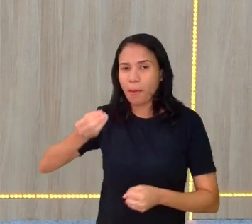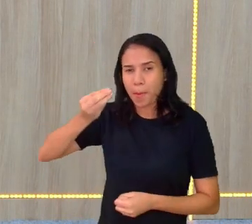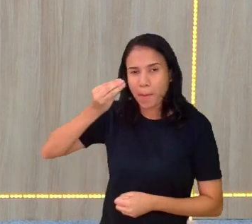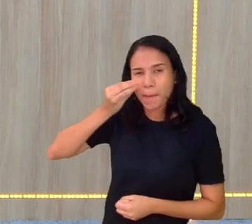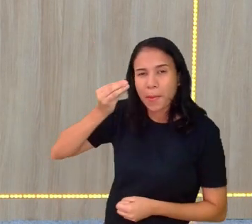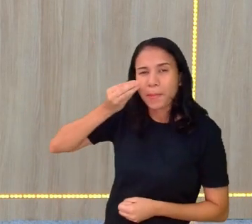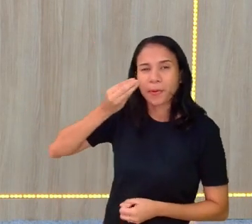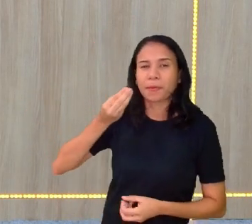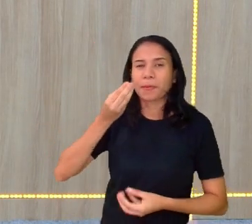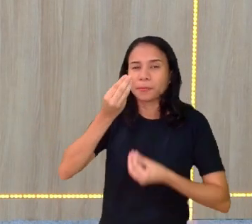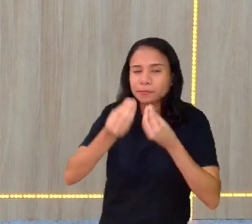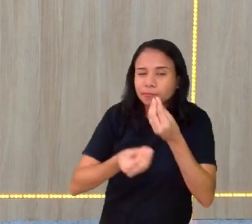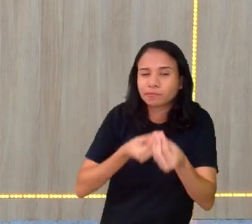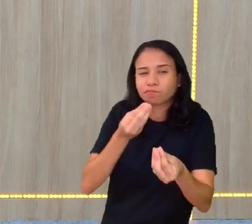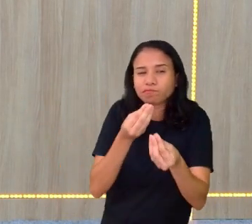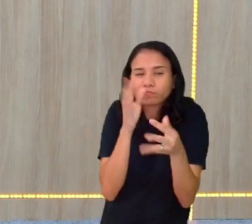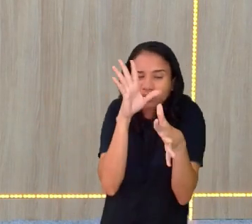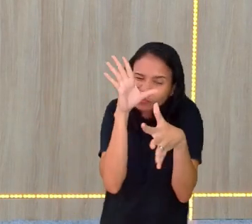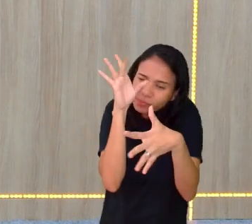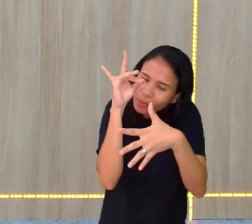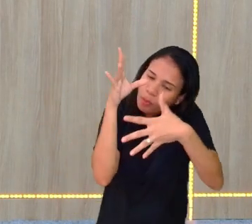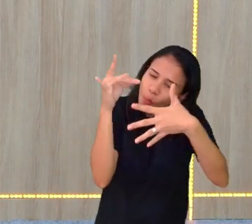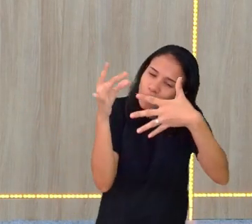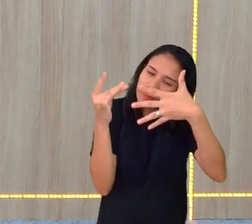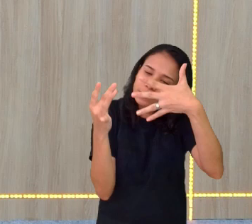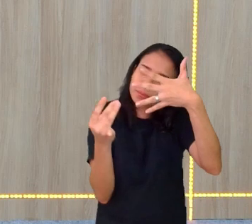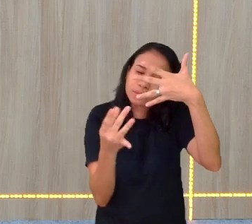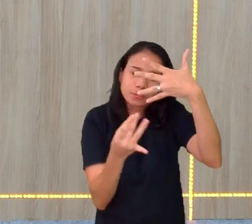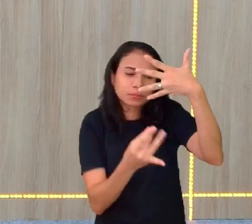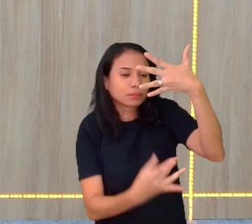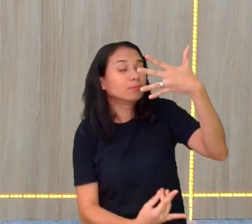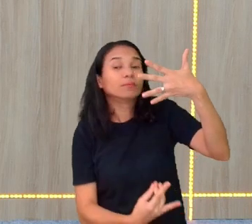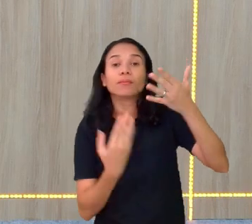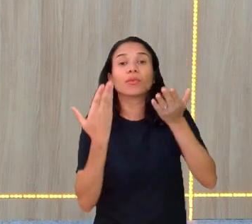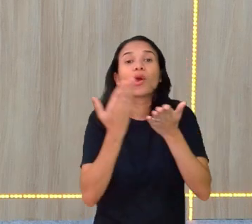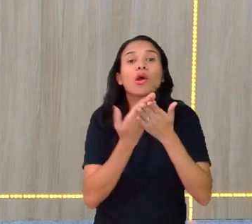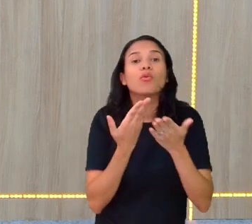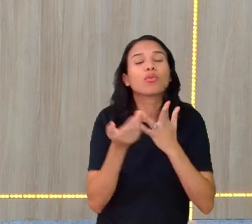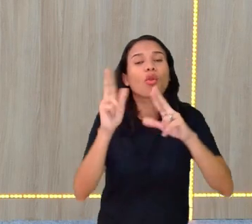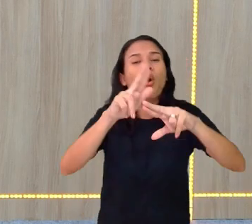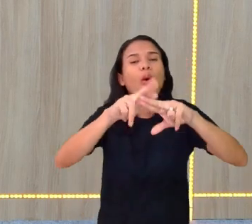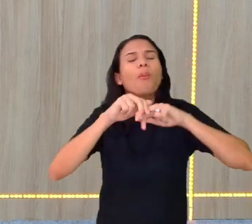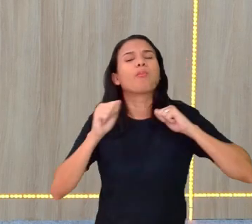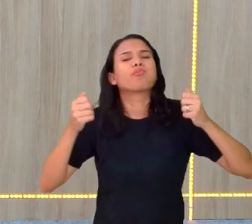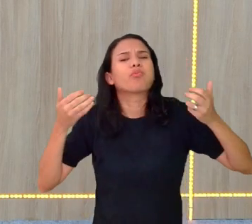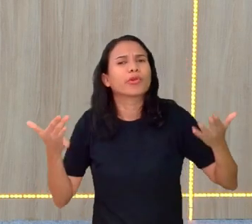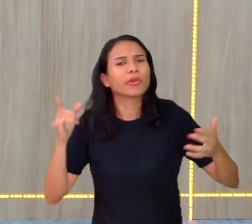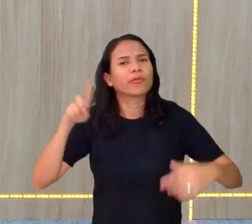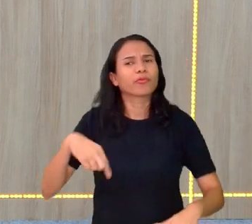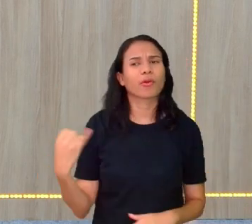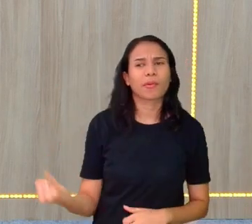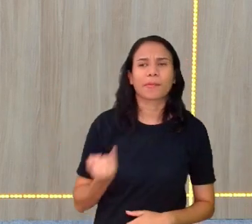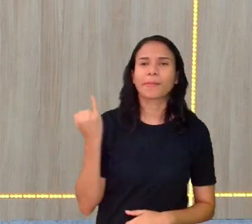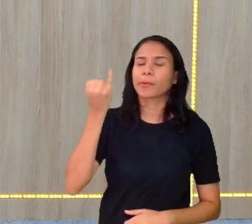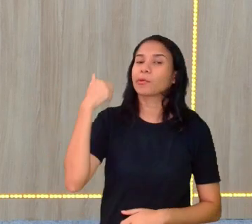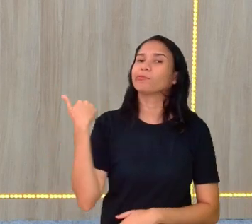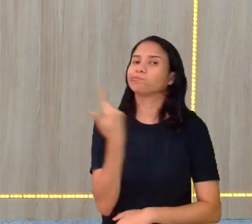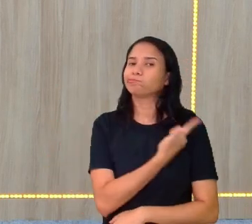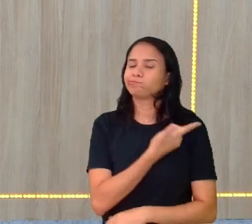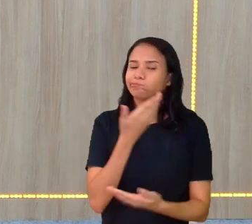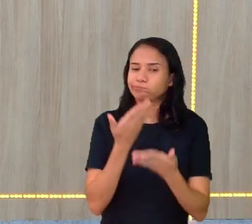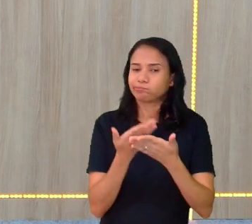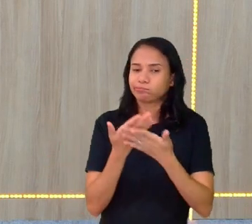aqui, né, destrinchar, né, estudar o porquê é tão importante a gente ter, né,